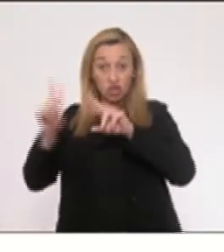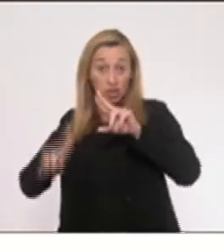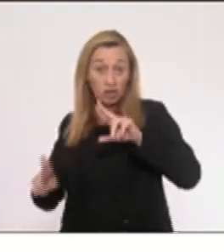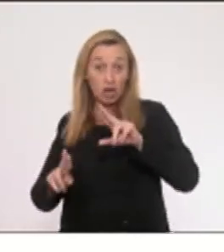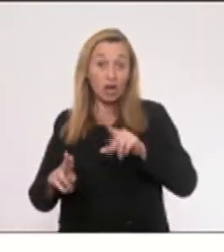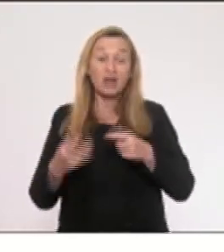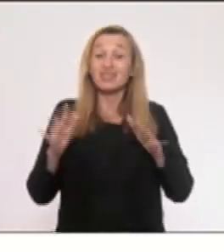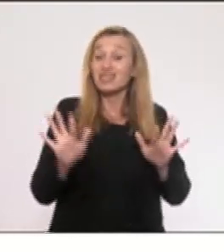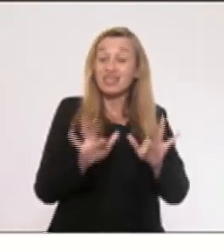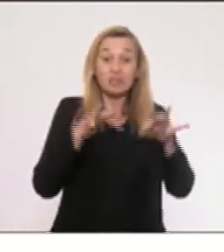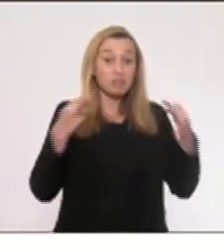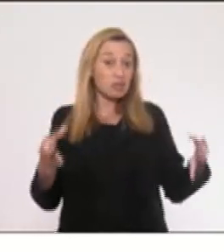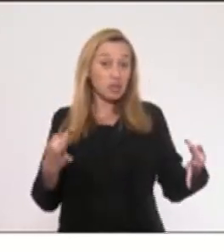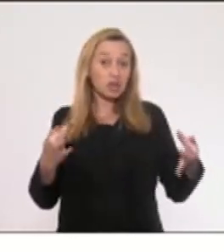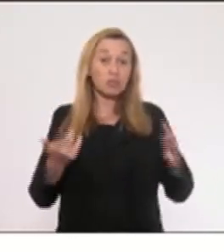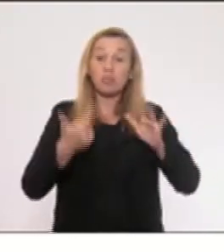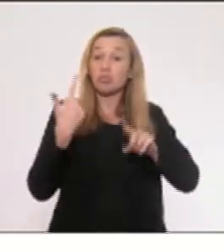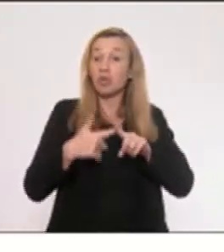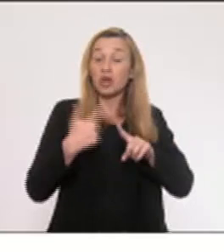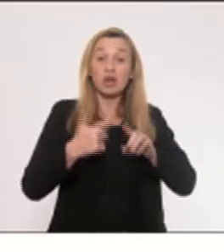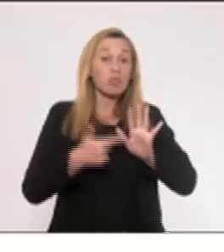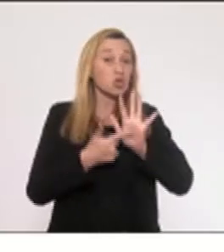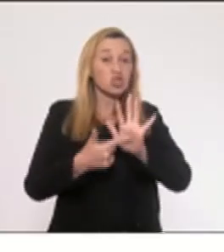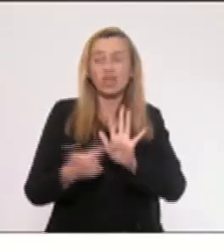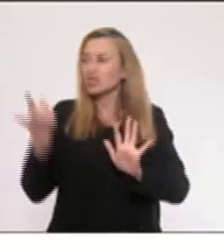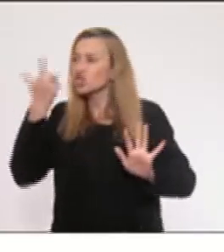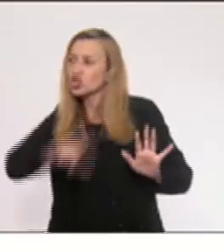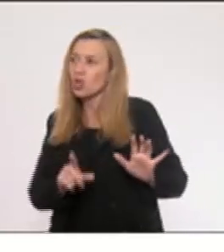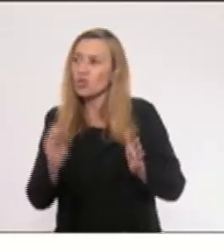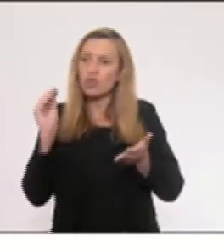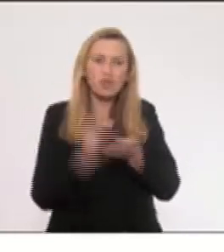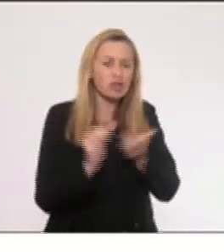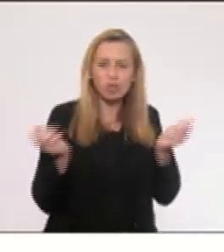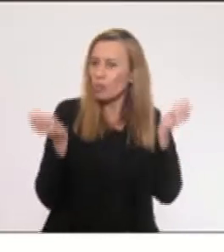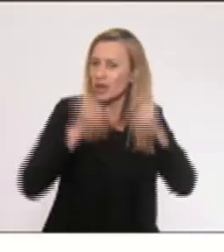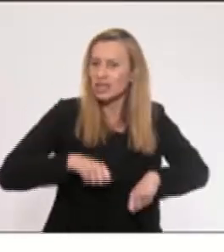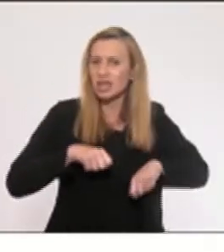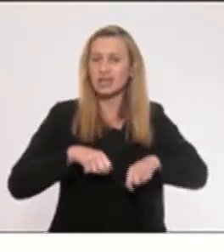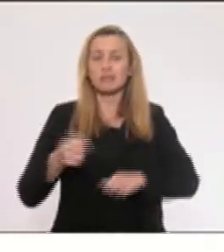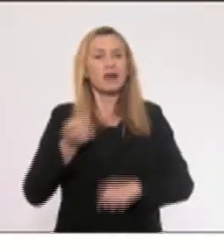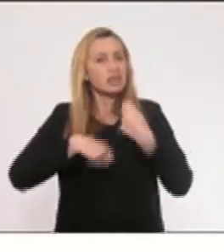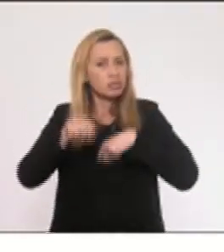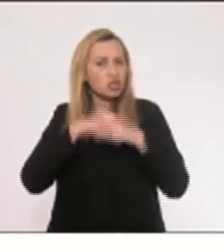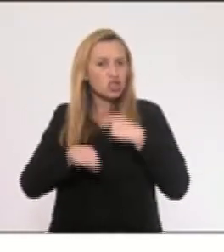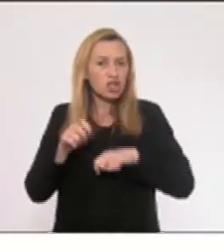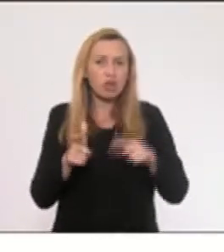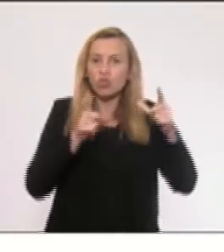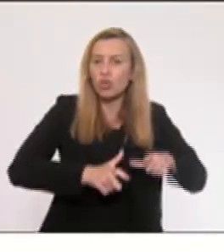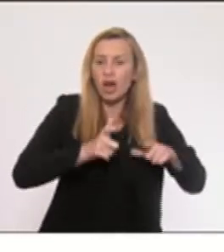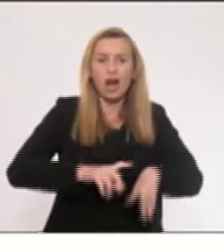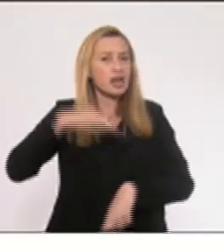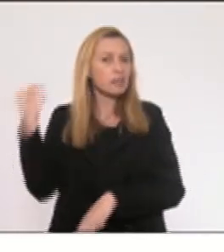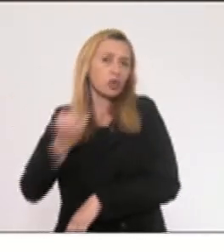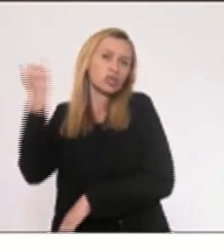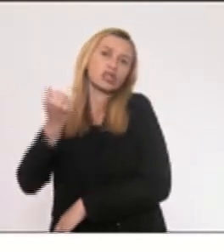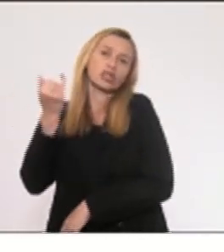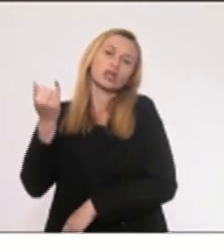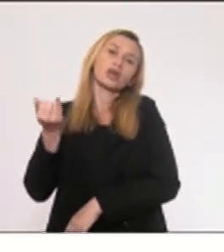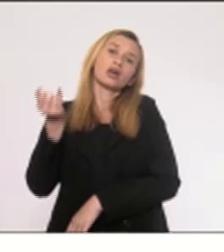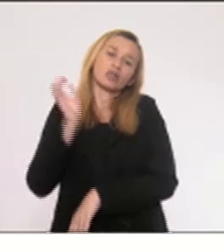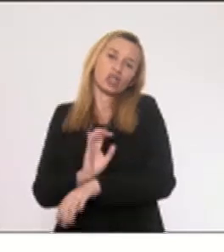pelo fato de ter se mostrado mais uma vez incompetente para gerir um espaço tão importante para o Rio de